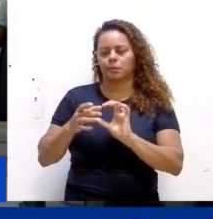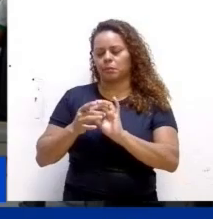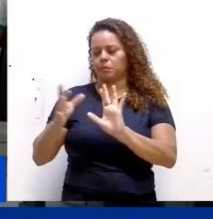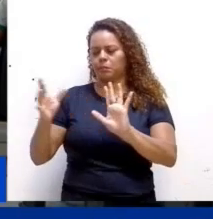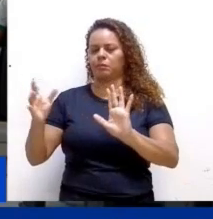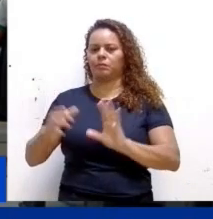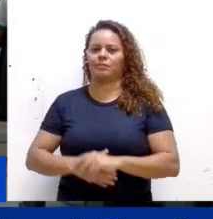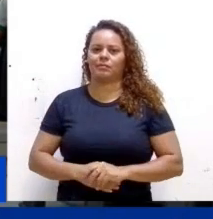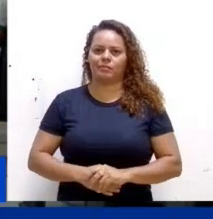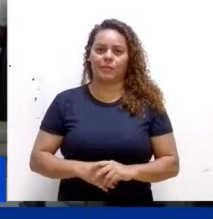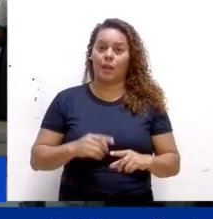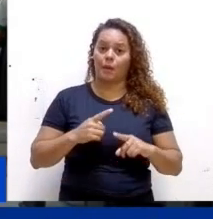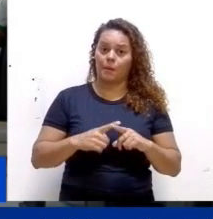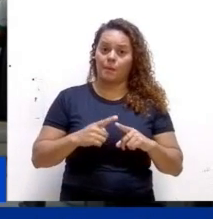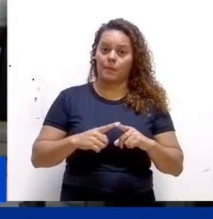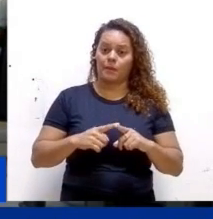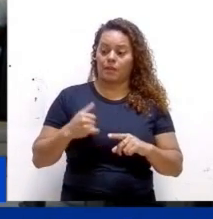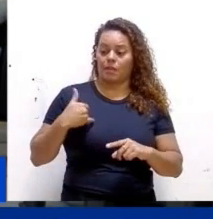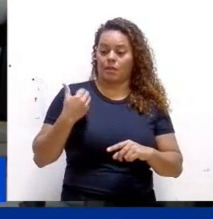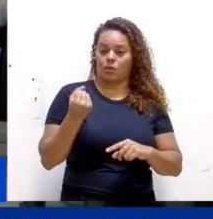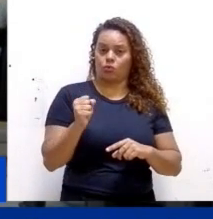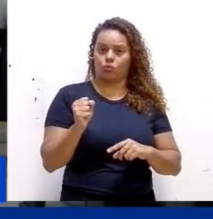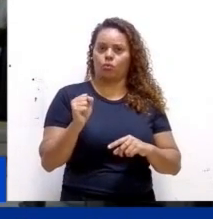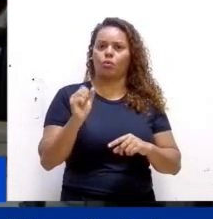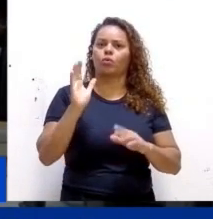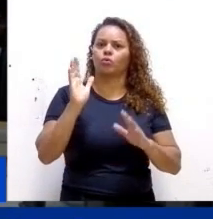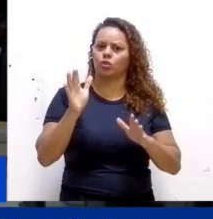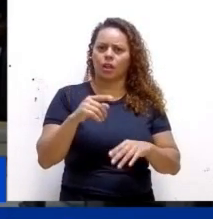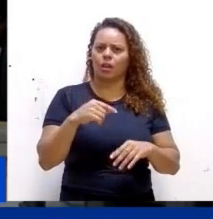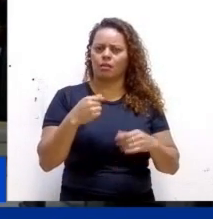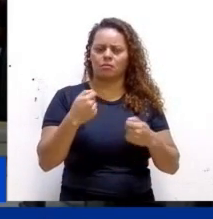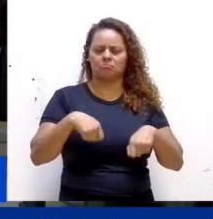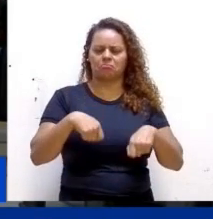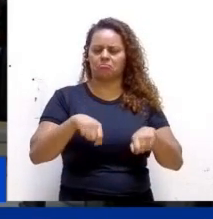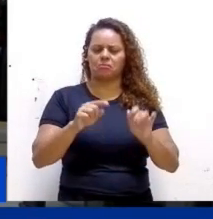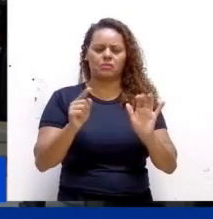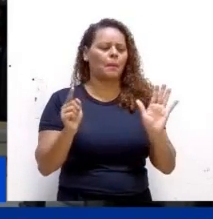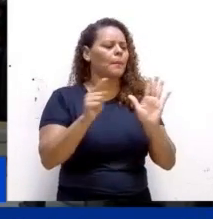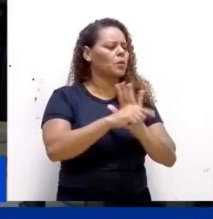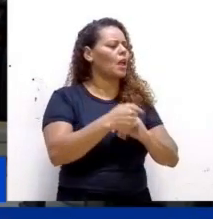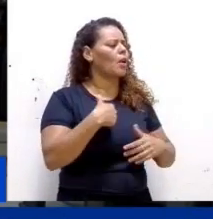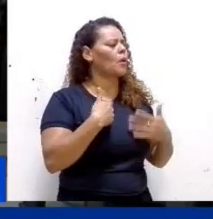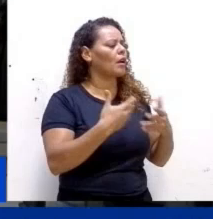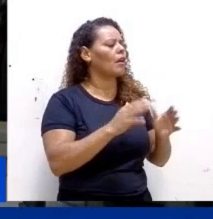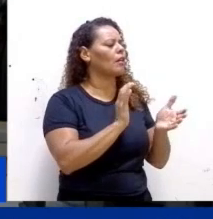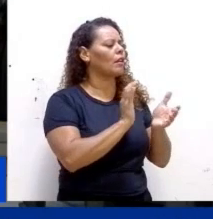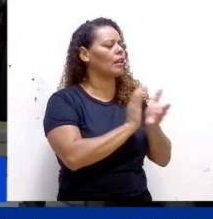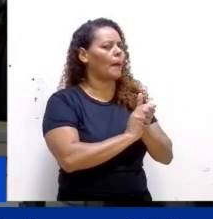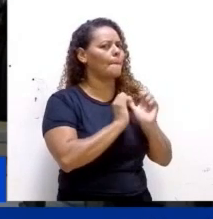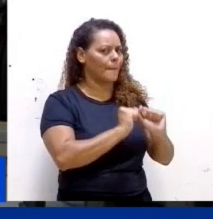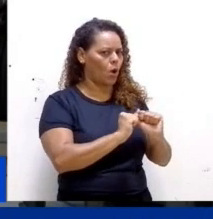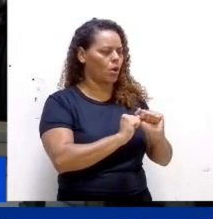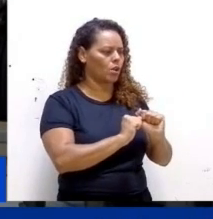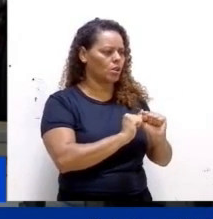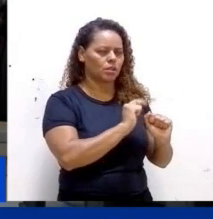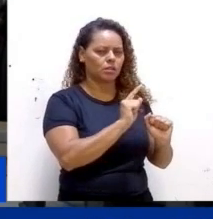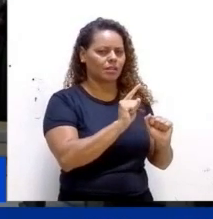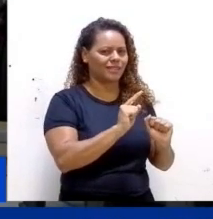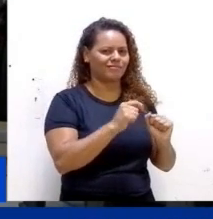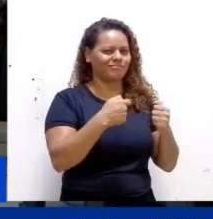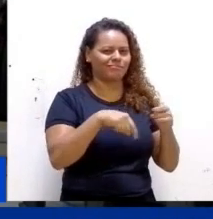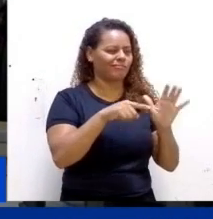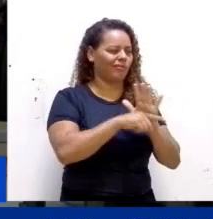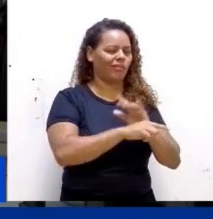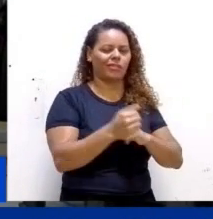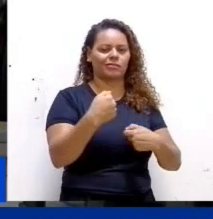não vai mais precisar da autorização dos pais para casar. Só quem tem 16